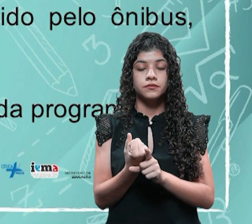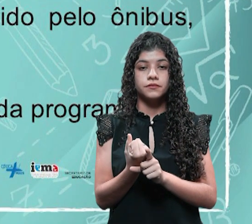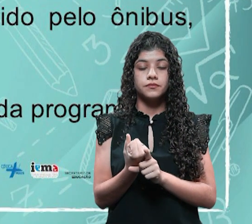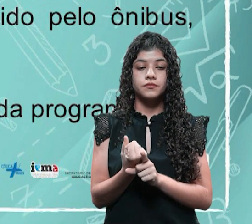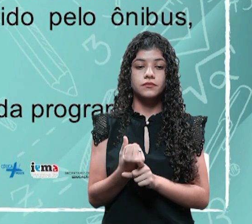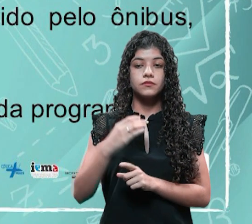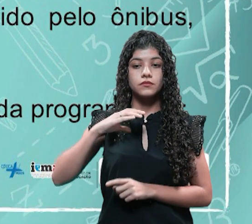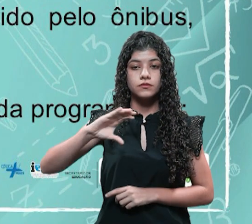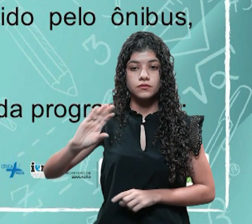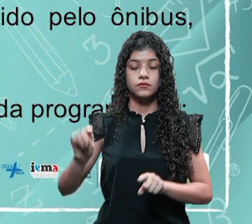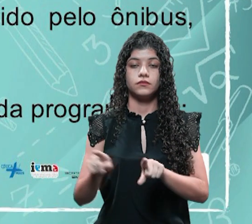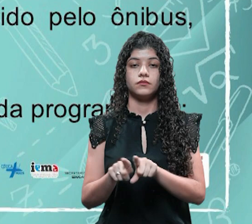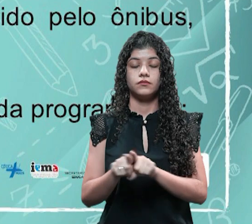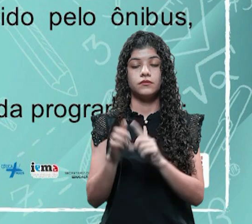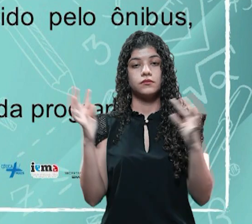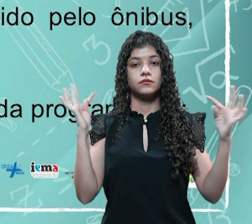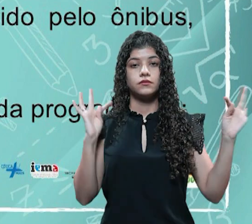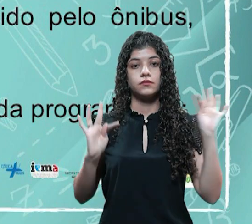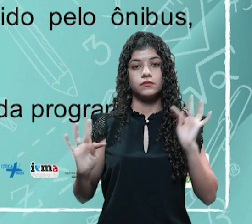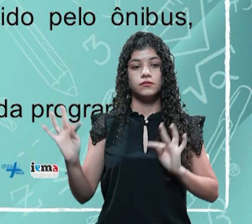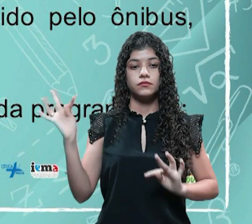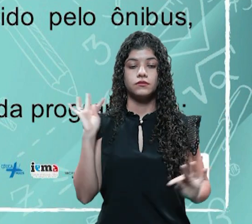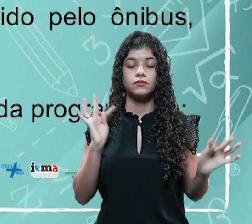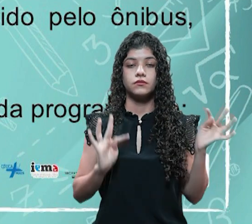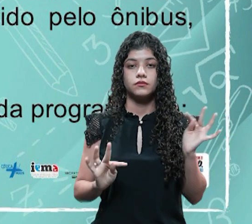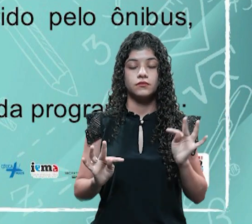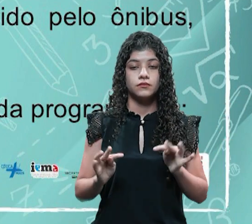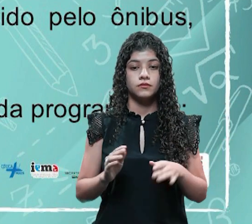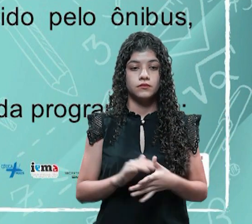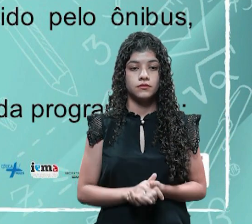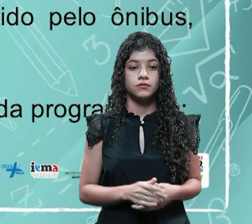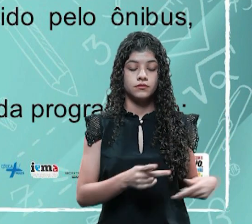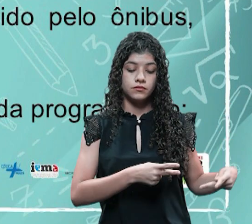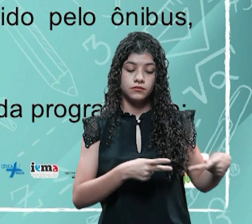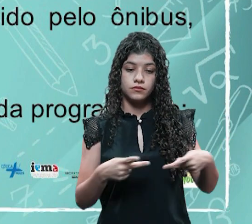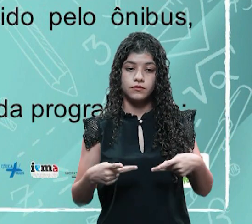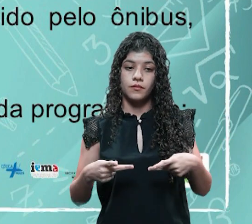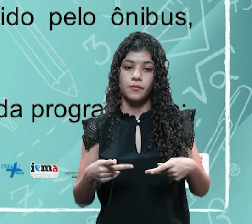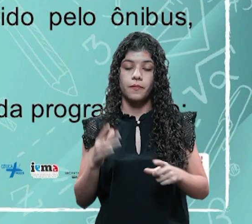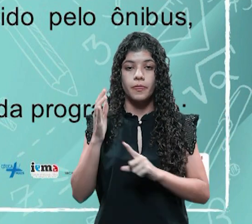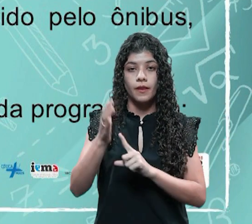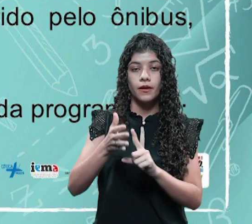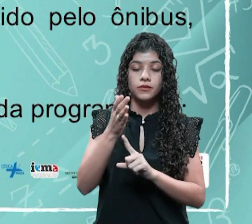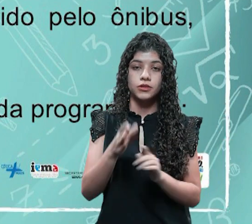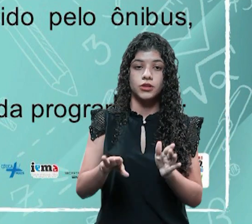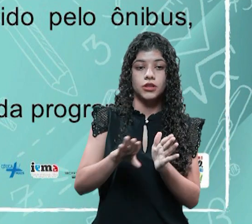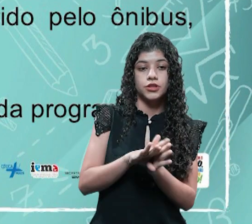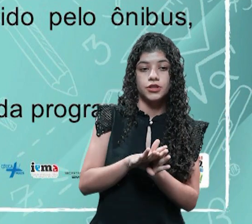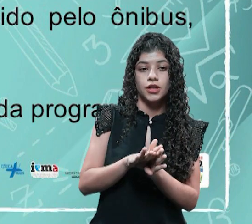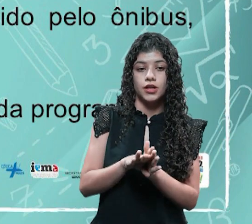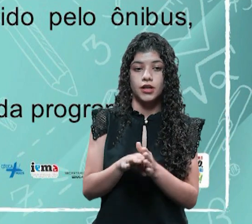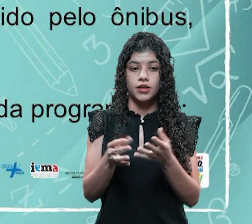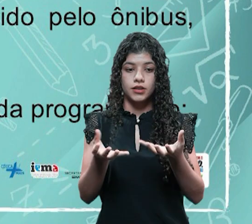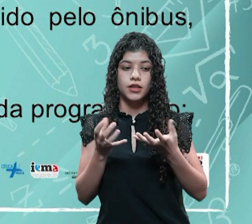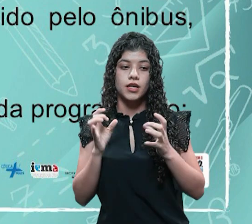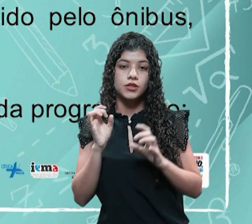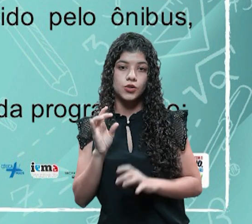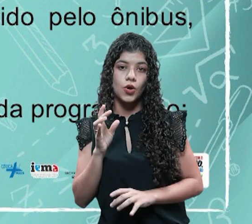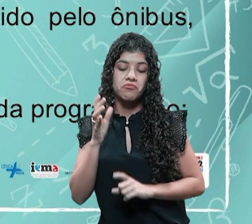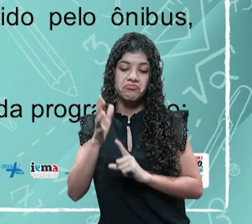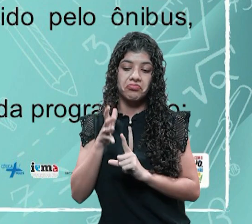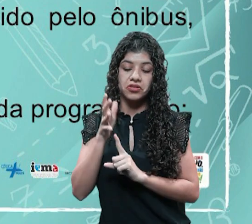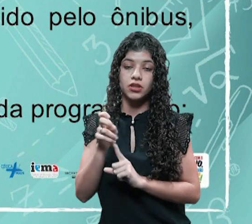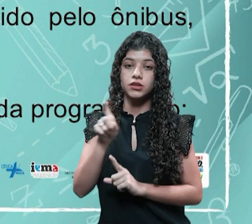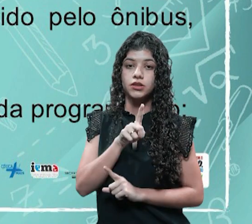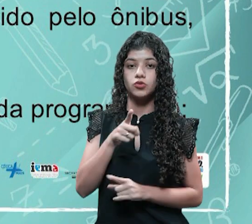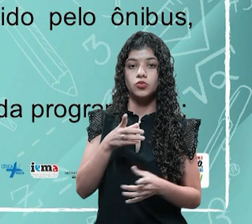turística, que a gente tem que ter, né, para passar para o nosso convidado. Geralmente o palestrante chega em um local, ele não quer só